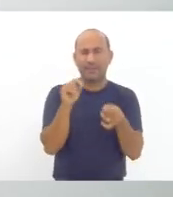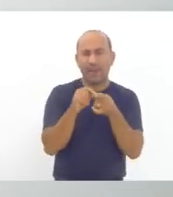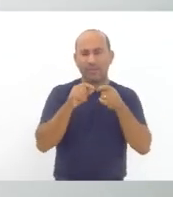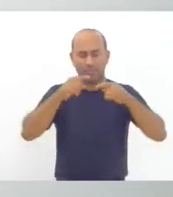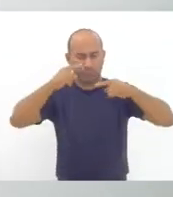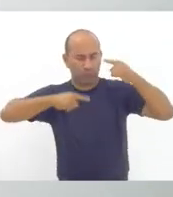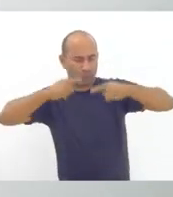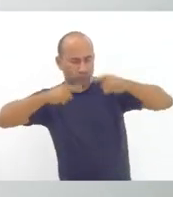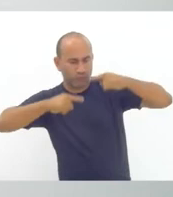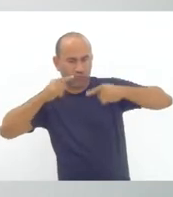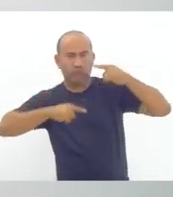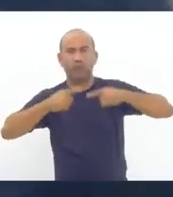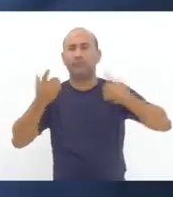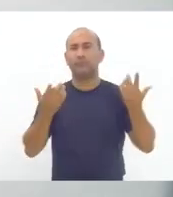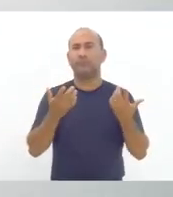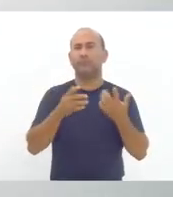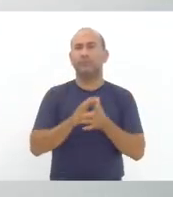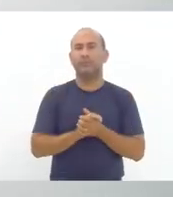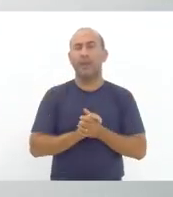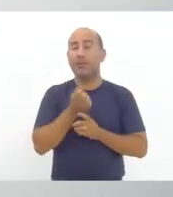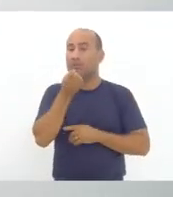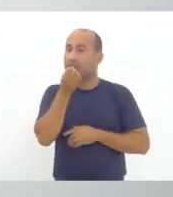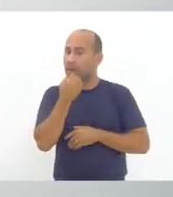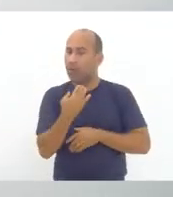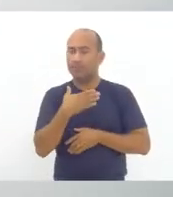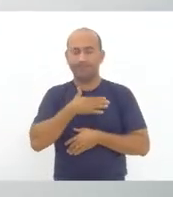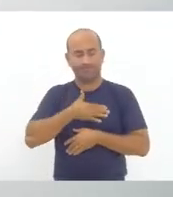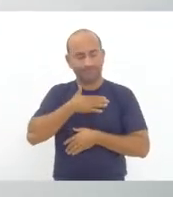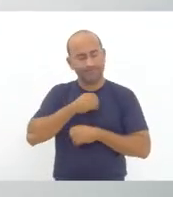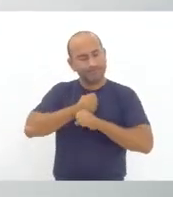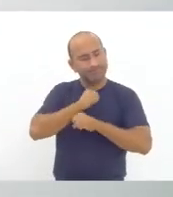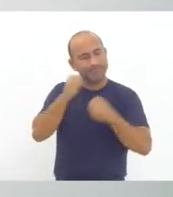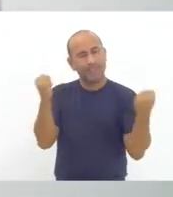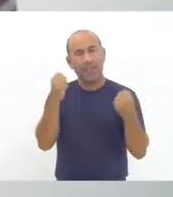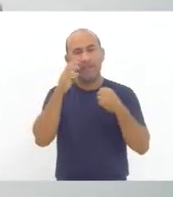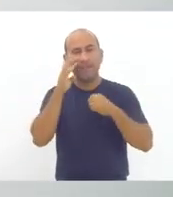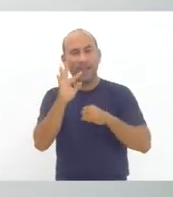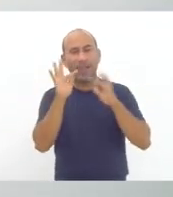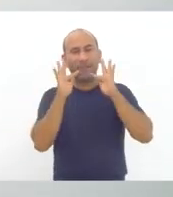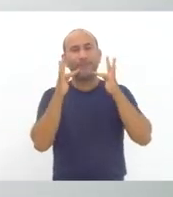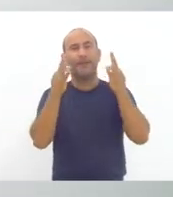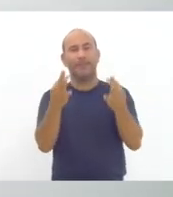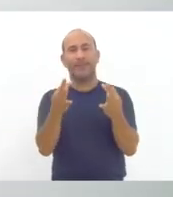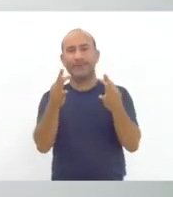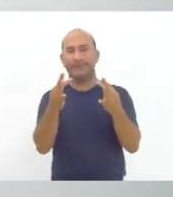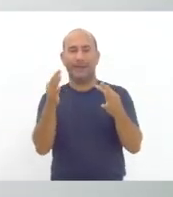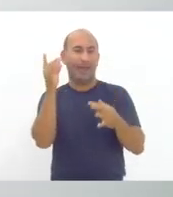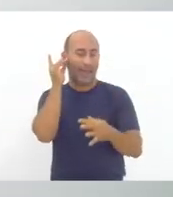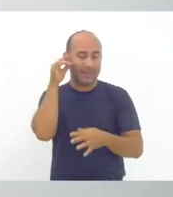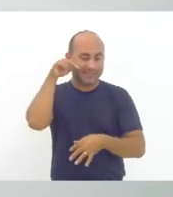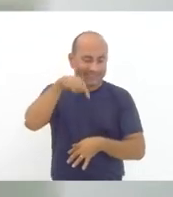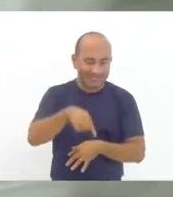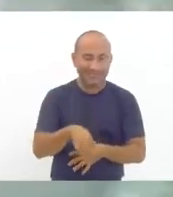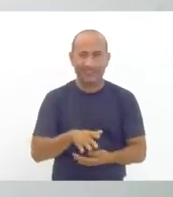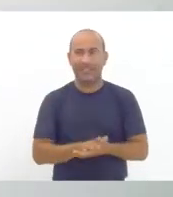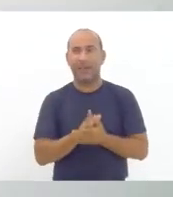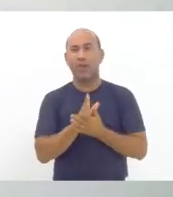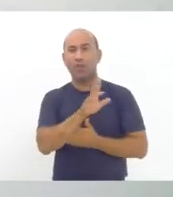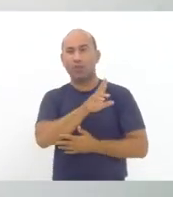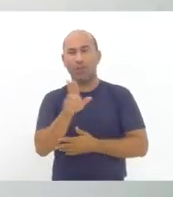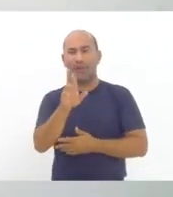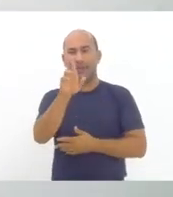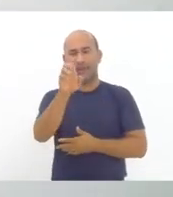debate e é um prazer muito grande Tá aqui vendo a família da Rádio Saara aqui então em nome do Renato